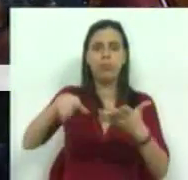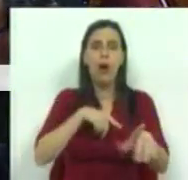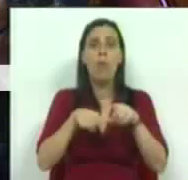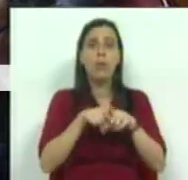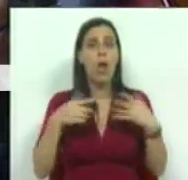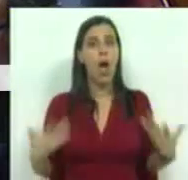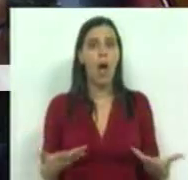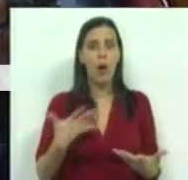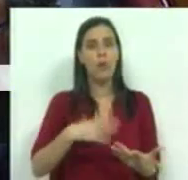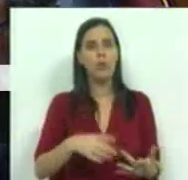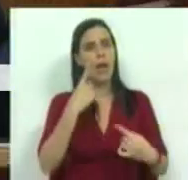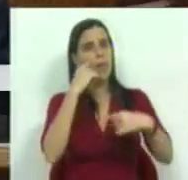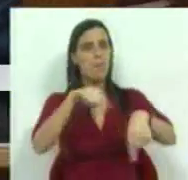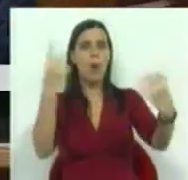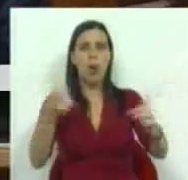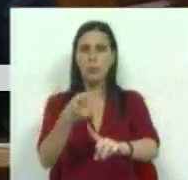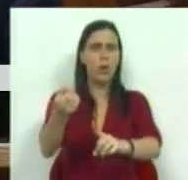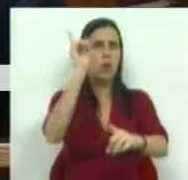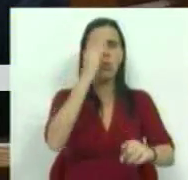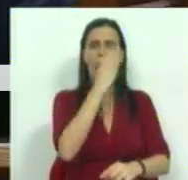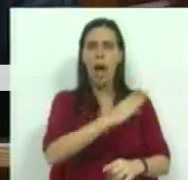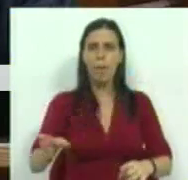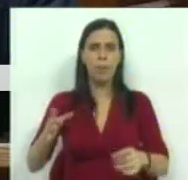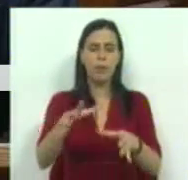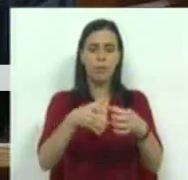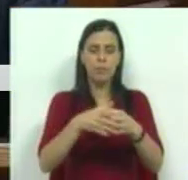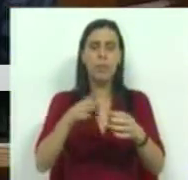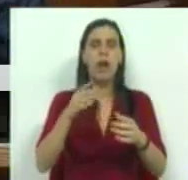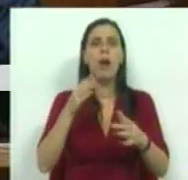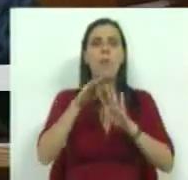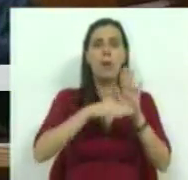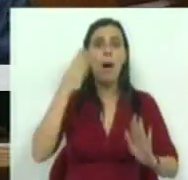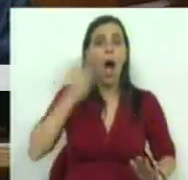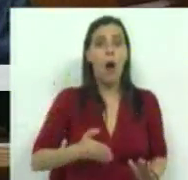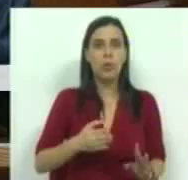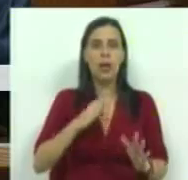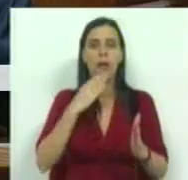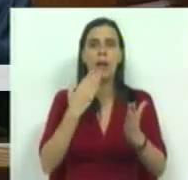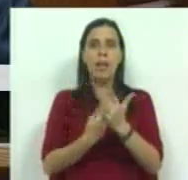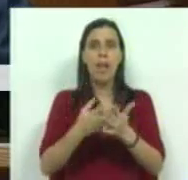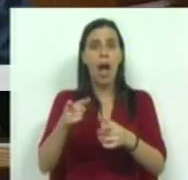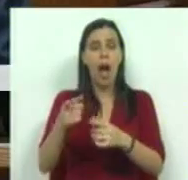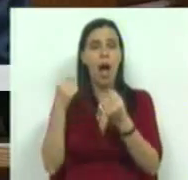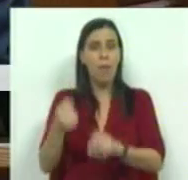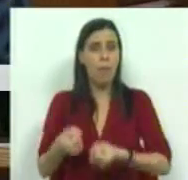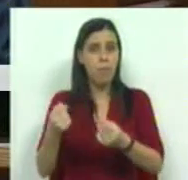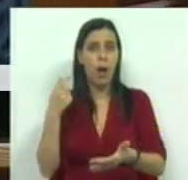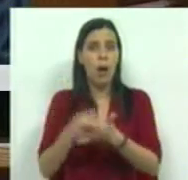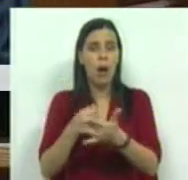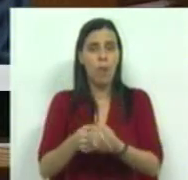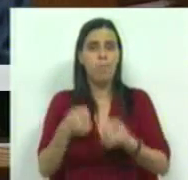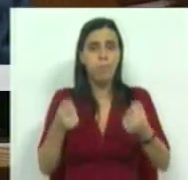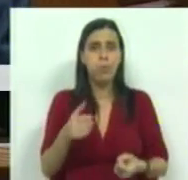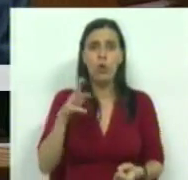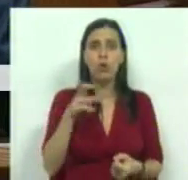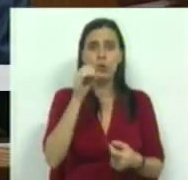política, como agora nos querem vender, nem foi a aplicação deficiente do programa de austeridade que atirou esse país para a incapacidade de pagar os seus